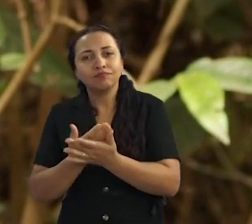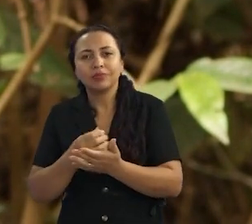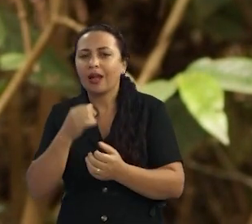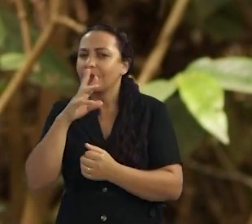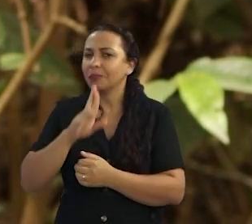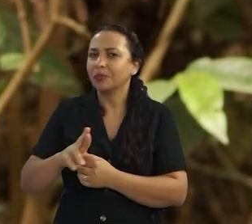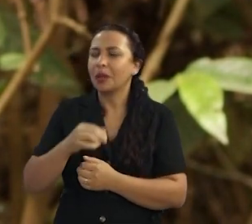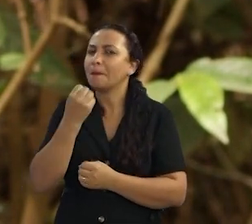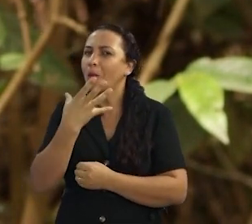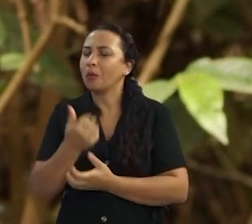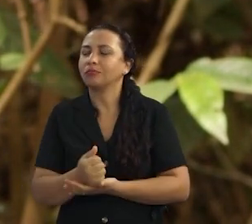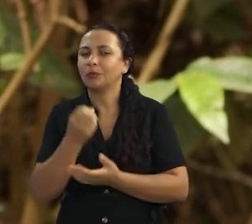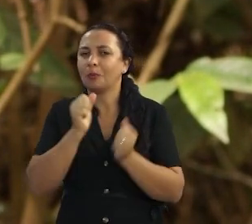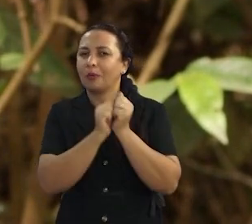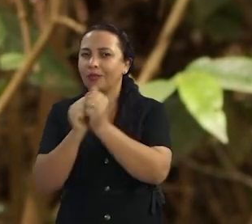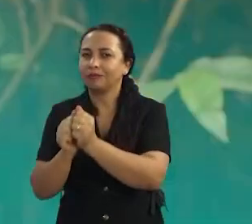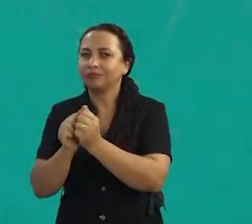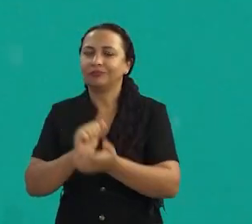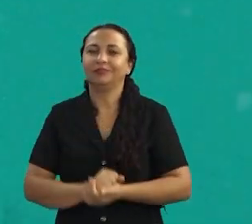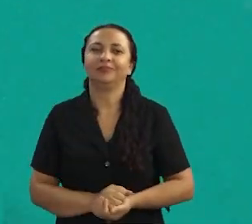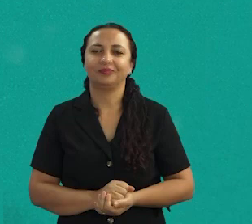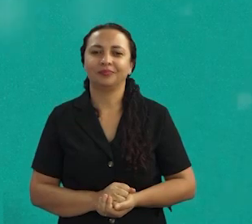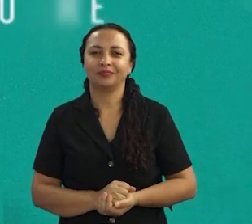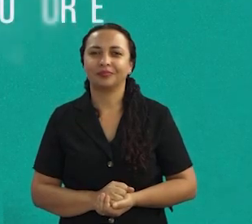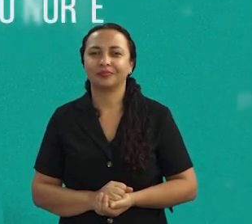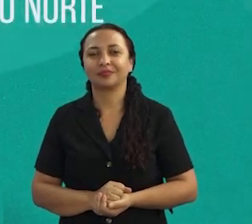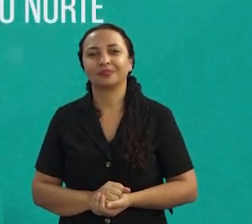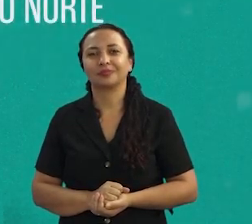sido promissores. Vamos acompanhar.